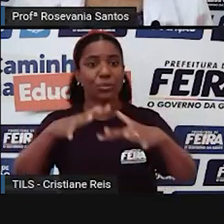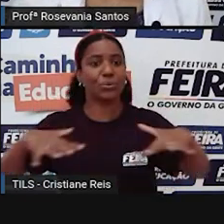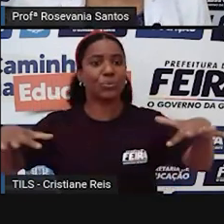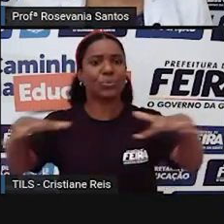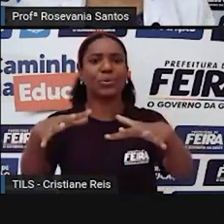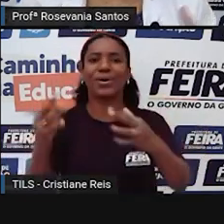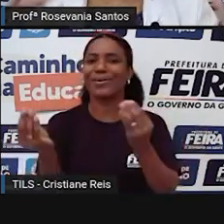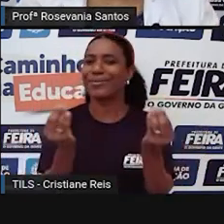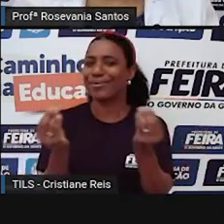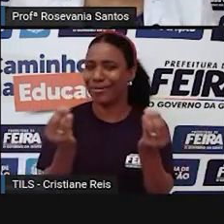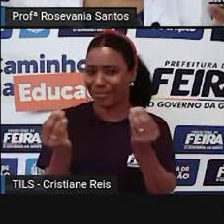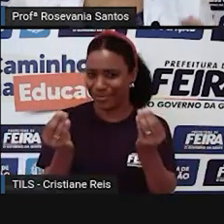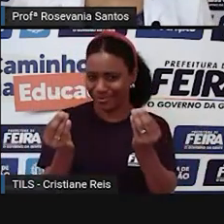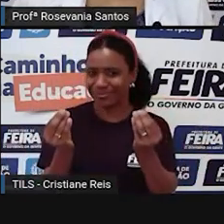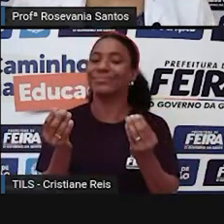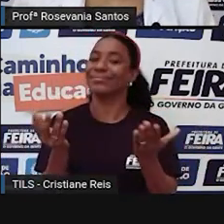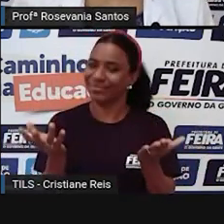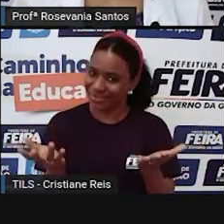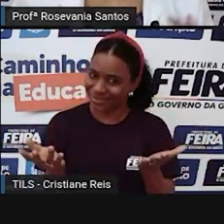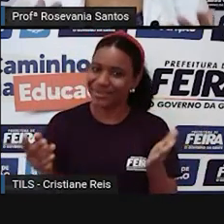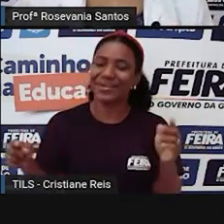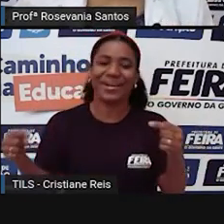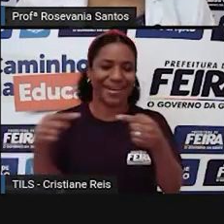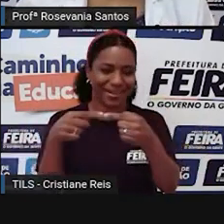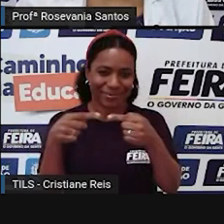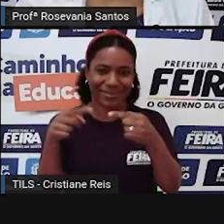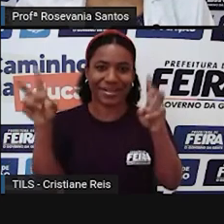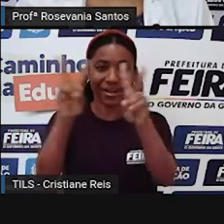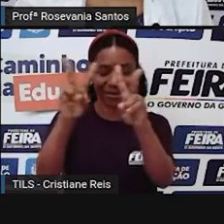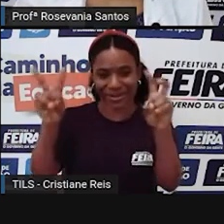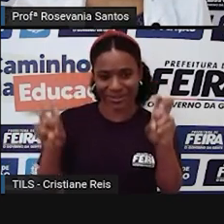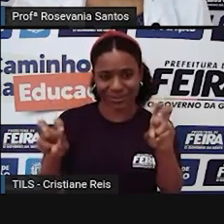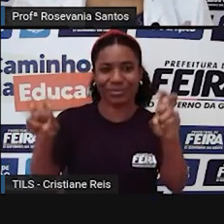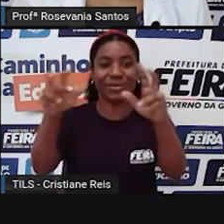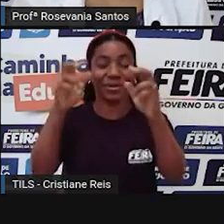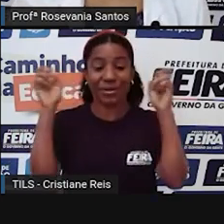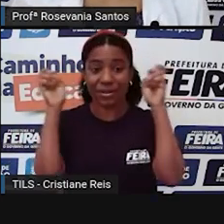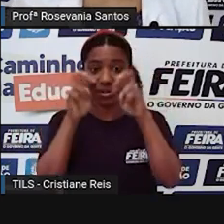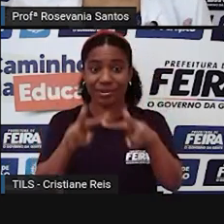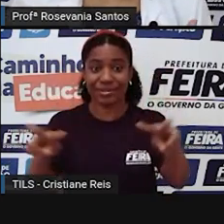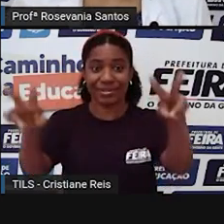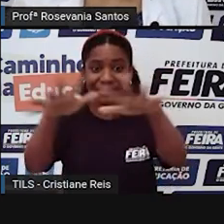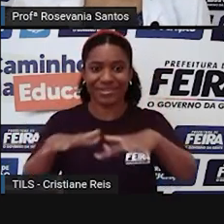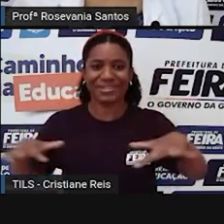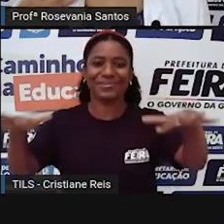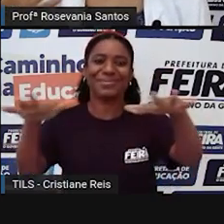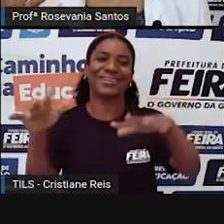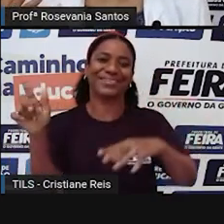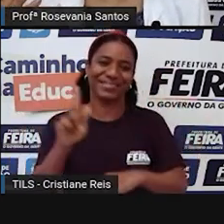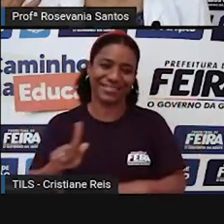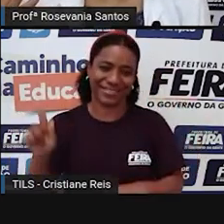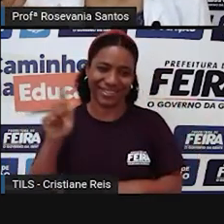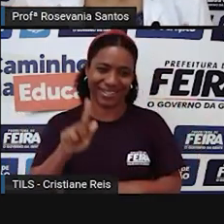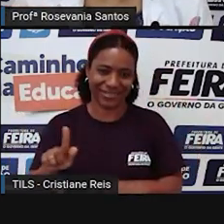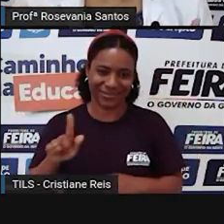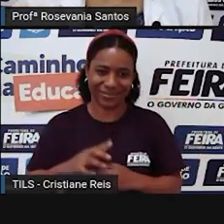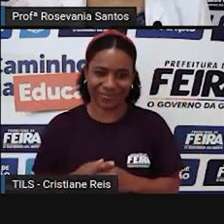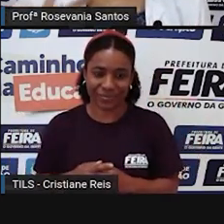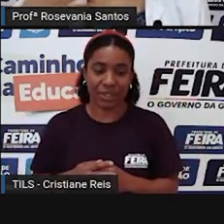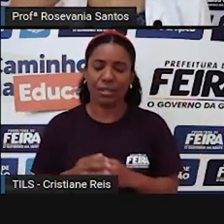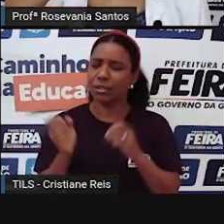espaço? Isso é o espaço geográfico, é o que a gente estuda. Então, a gente está observando